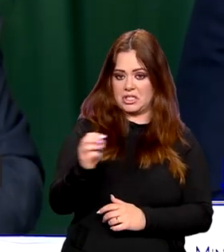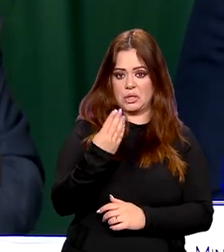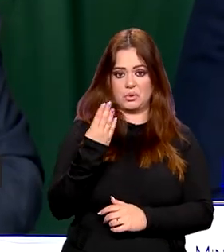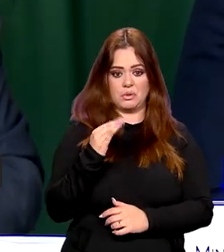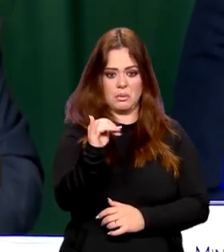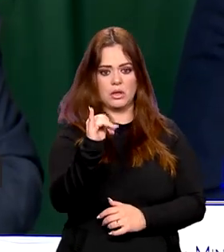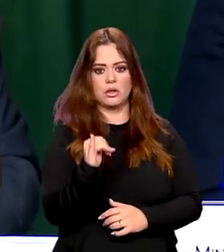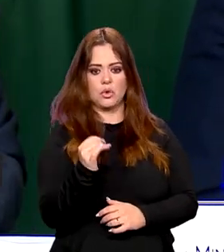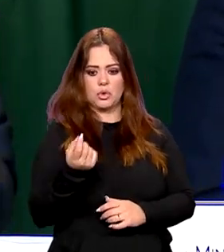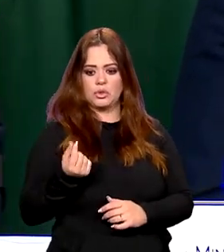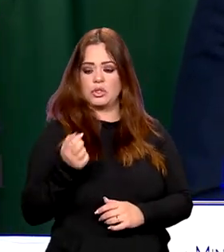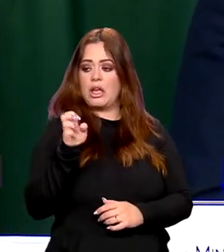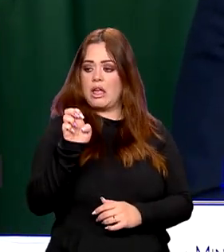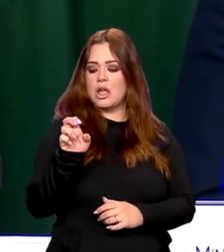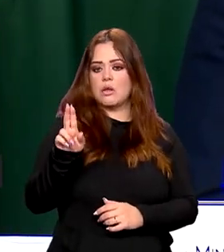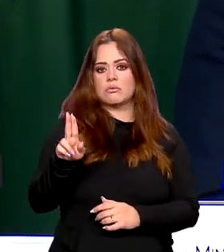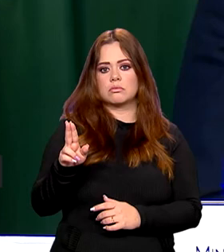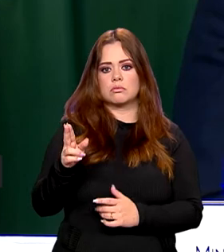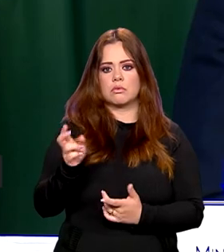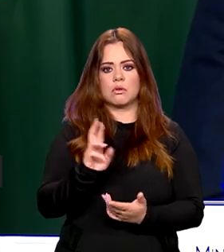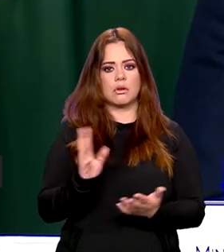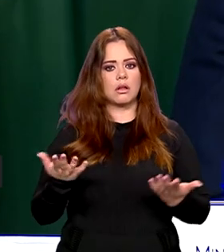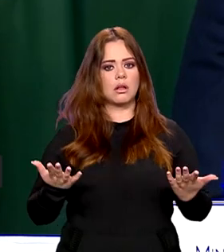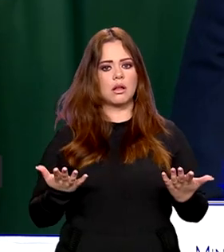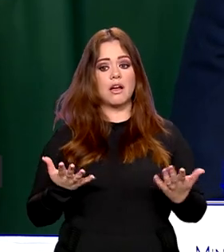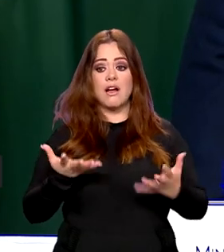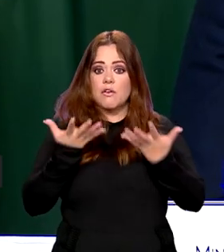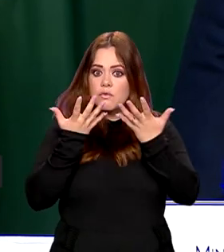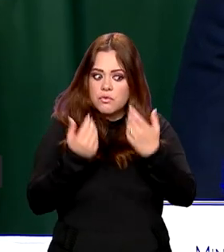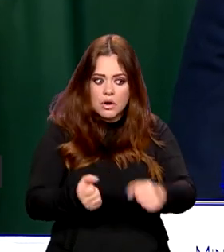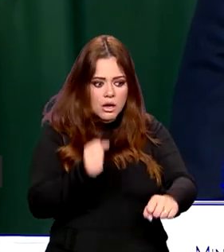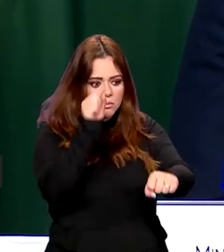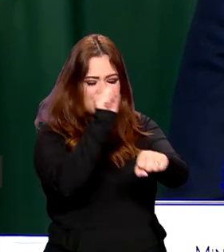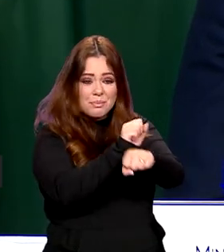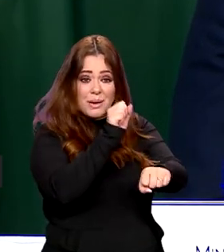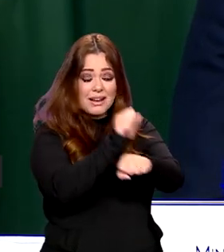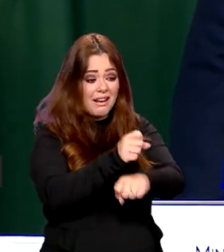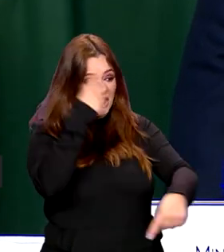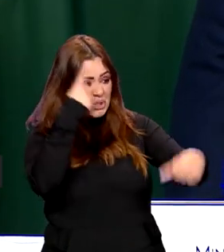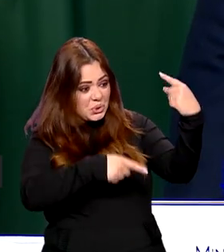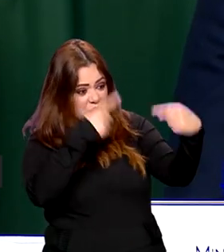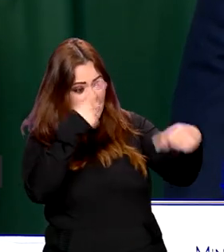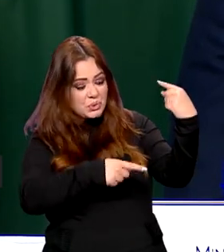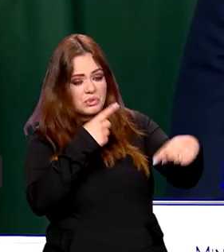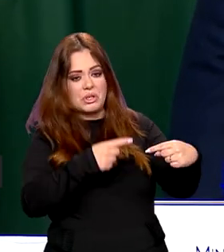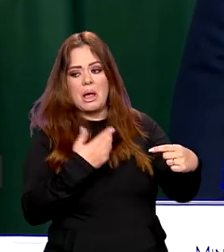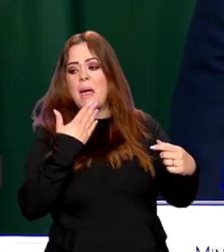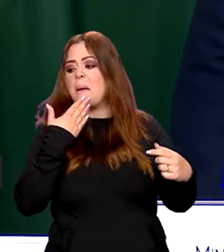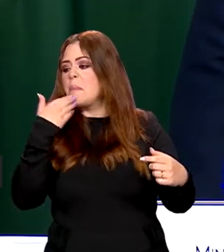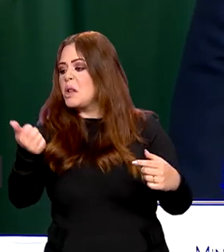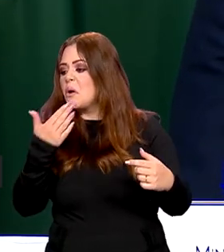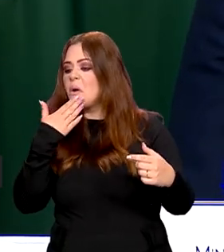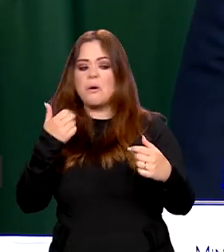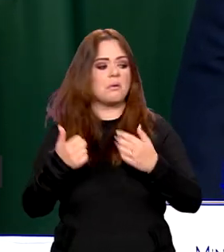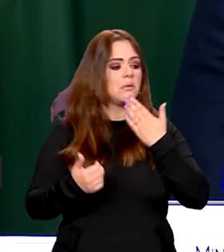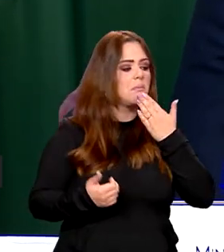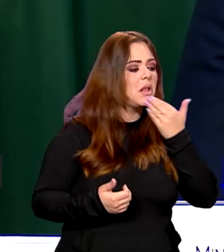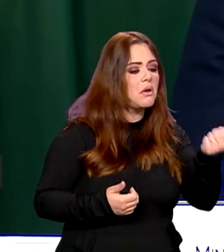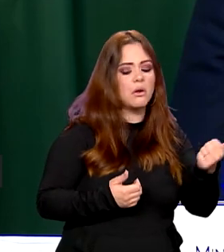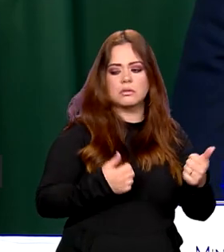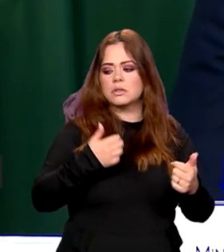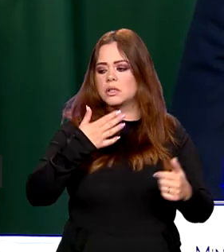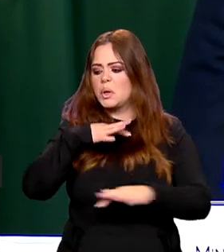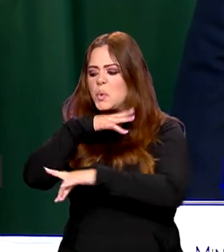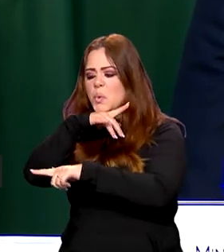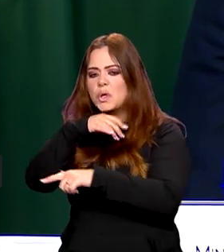financiar. Então, vamos parar com essa questão de dizer quem é melhor ou quem é pior. O